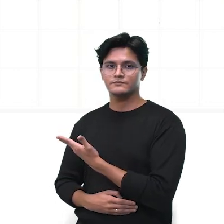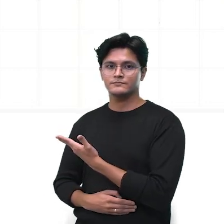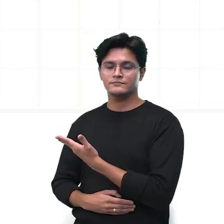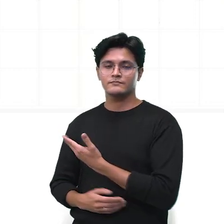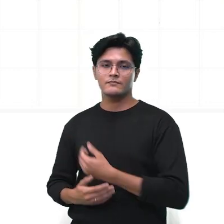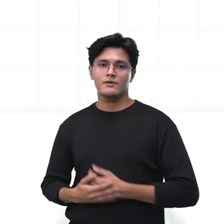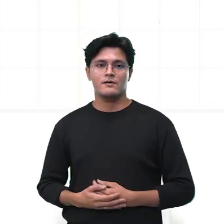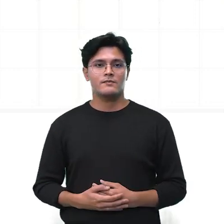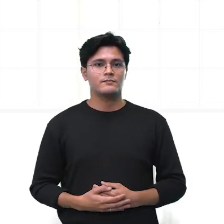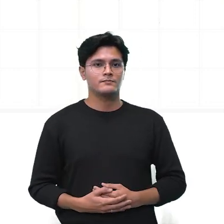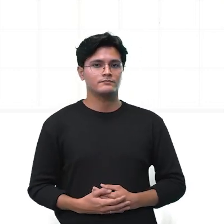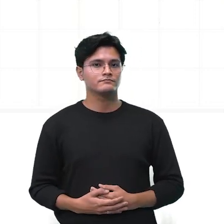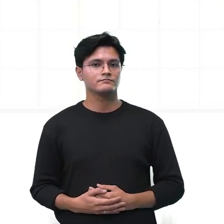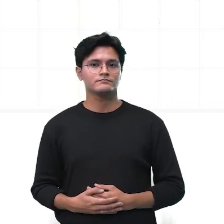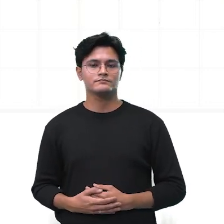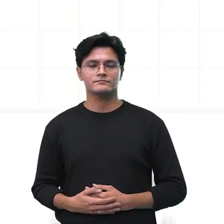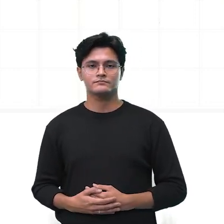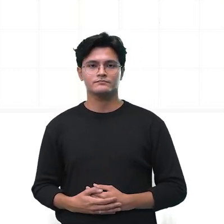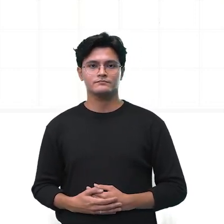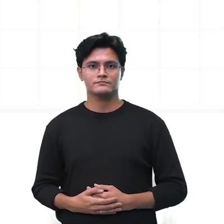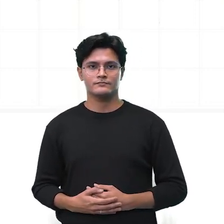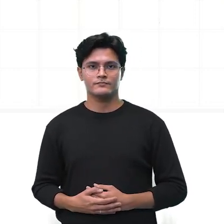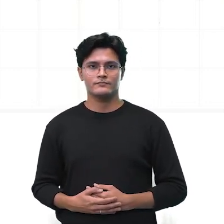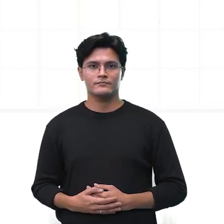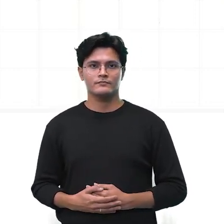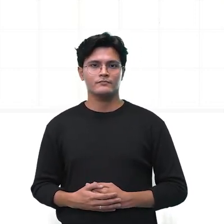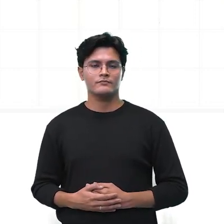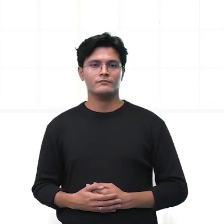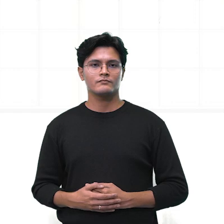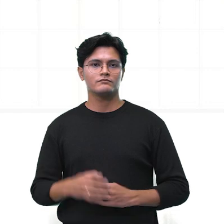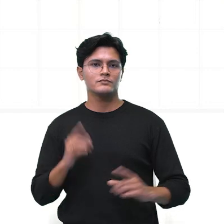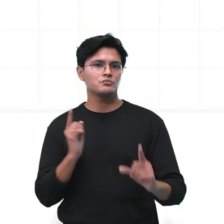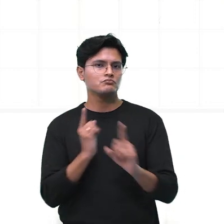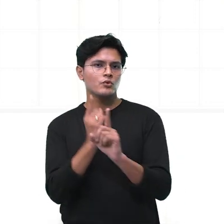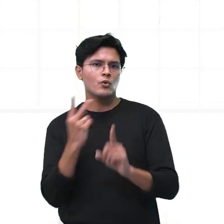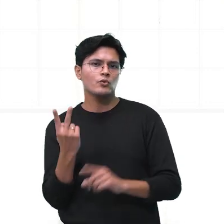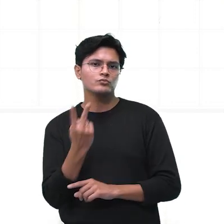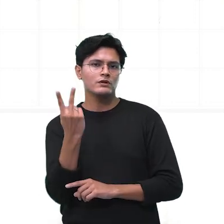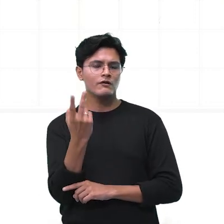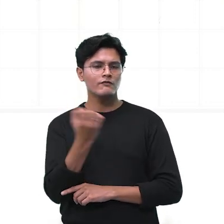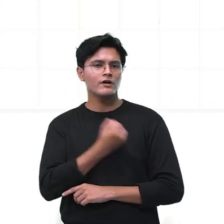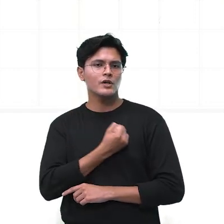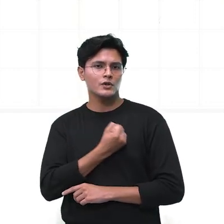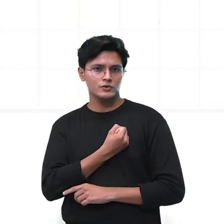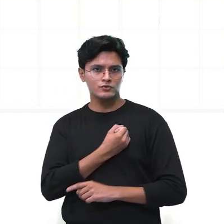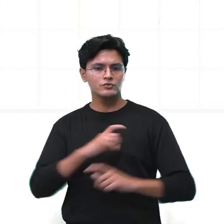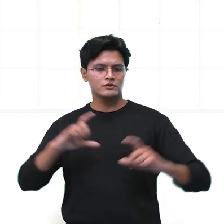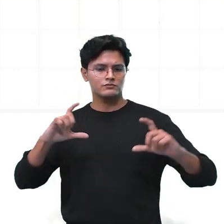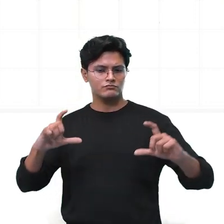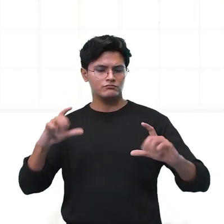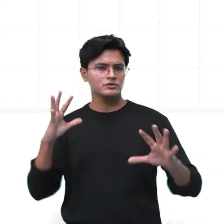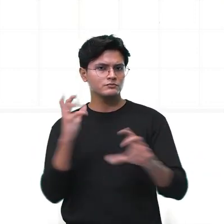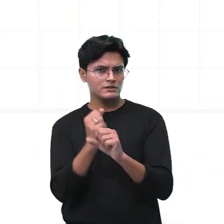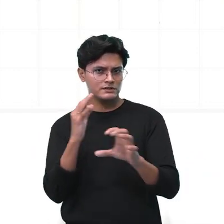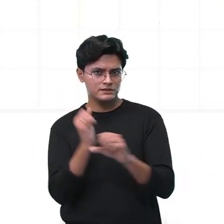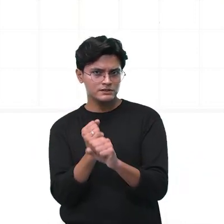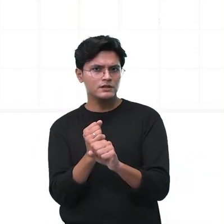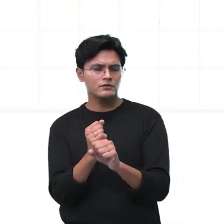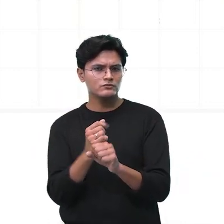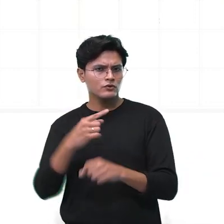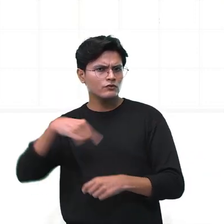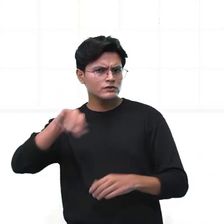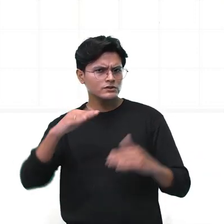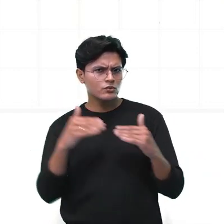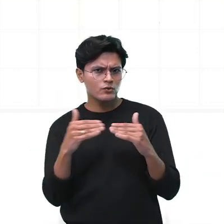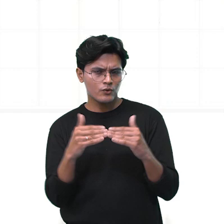Só que, para nós encontrarmos o valor numérico dessa expressão, vocês concordam comigo que eu